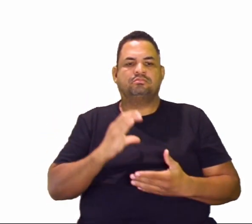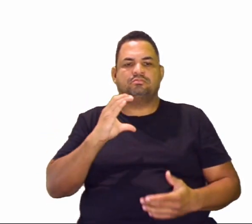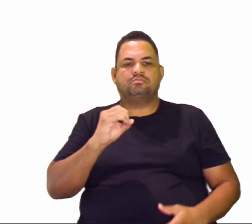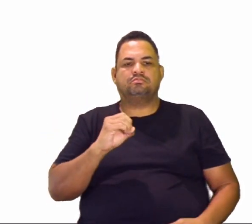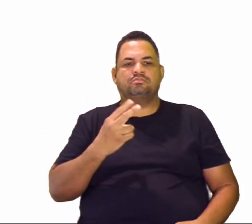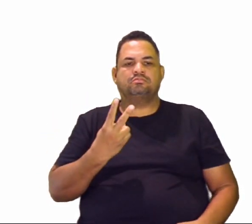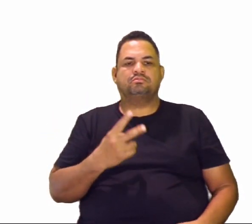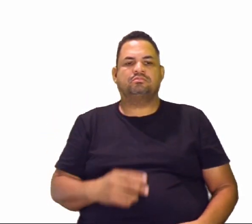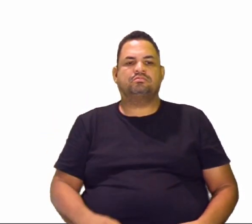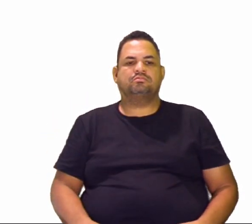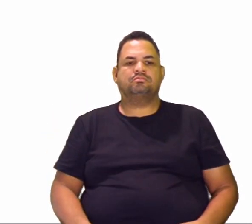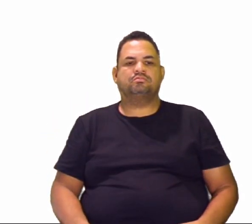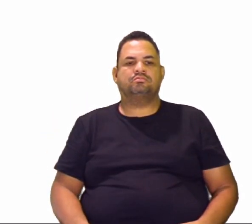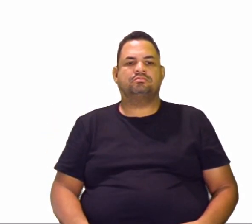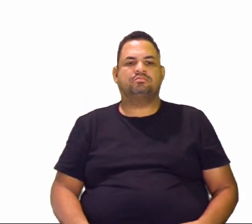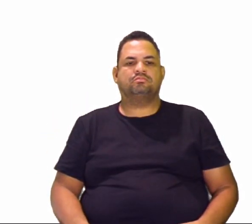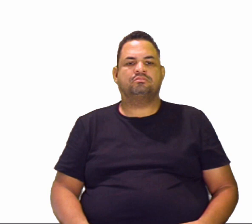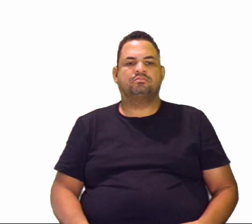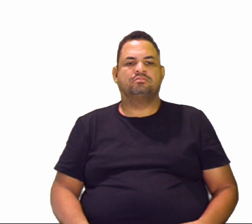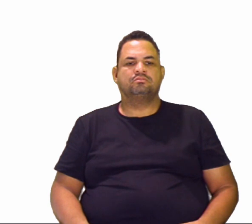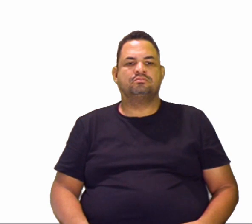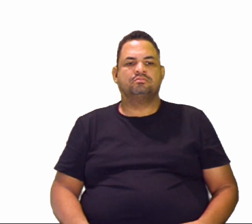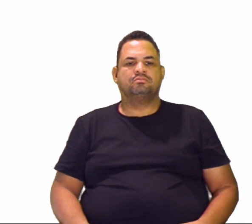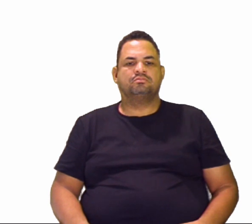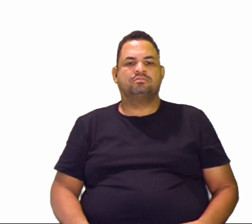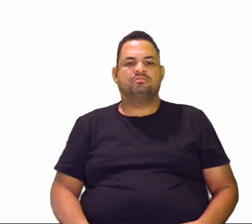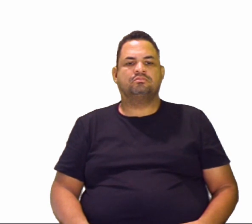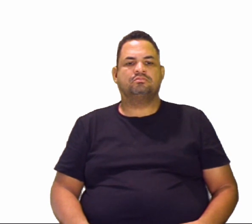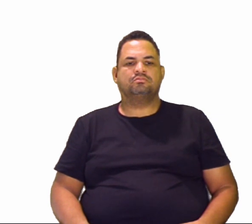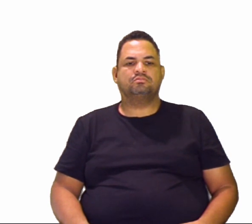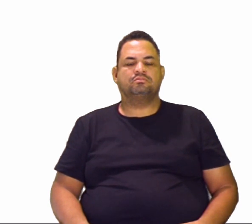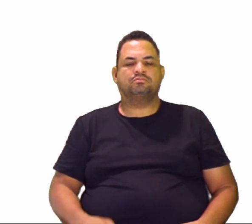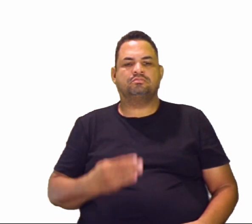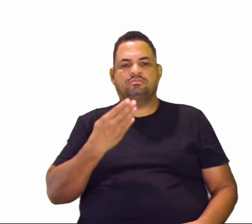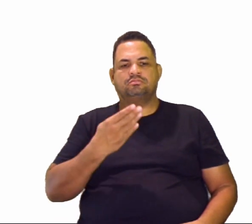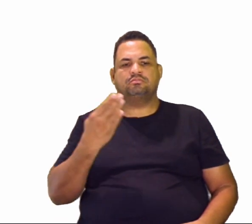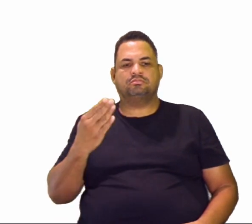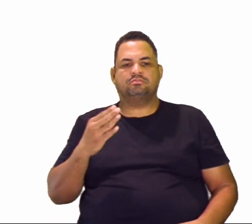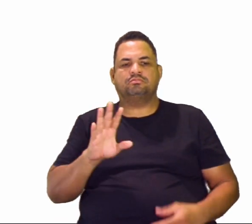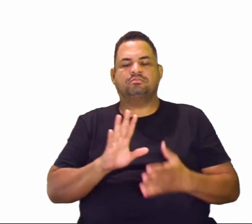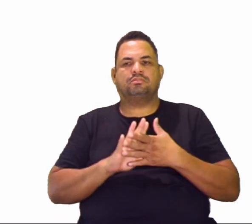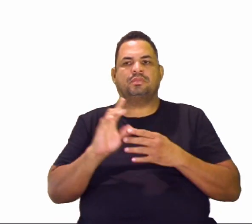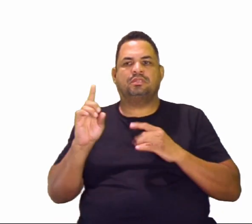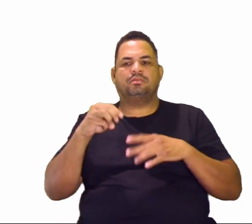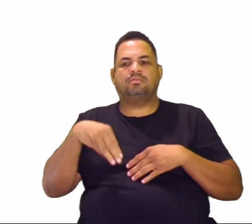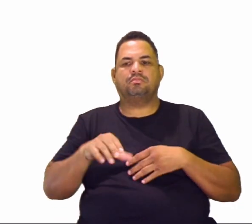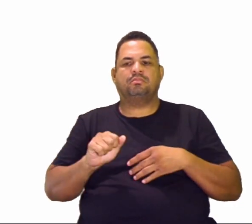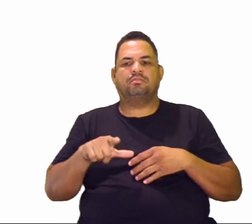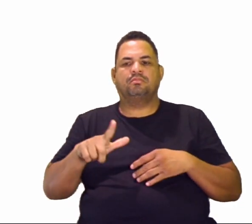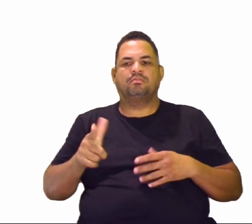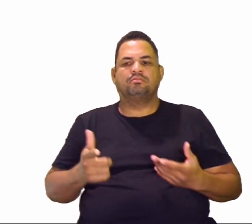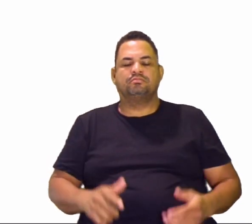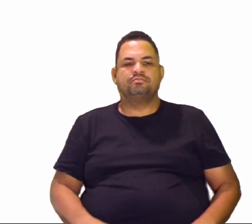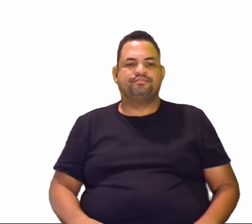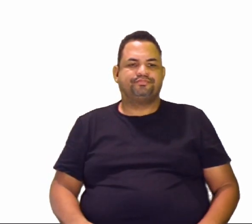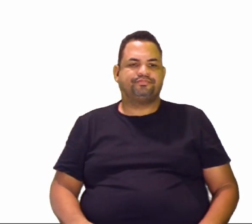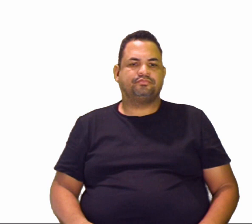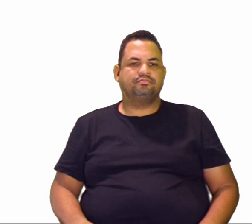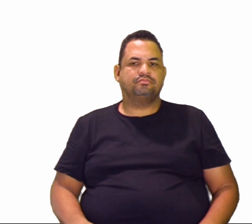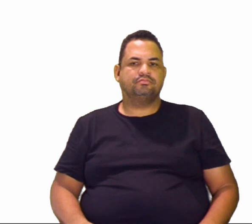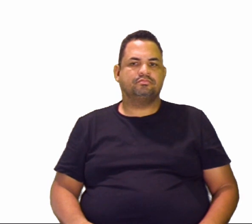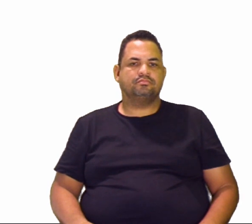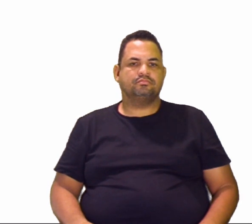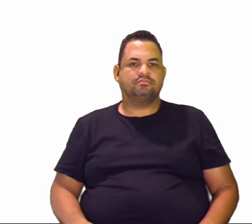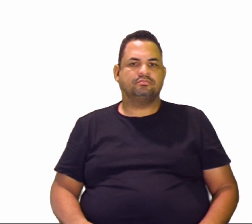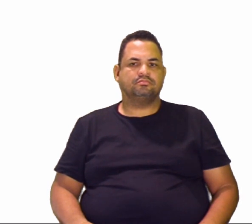CO2, carbono 12, vezes 16 vezes 2, 32, 44 gramas por mol, seria a massa molar do CO2. Então, estou